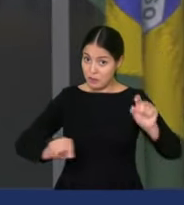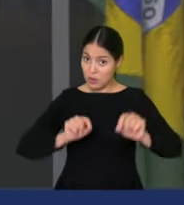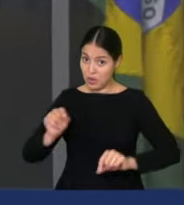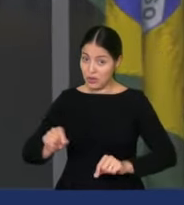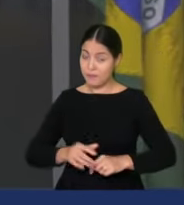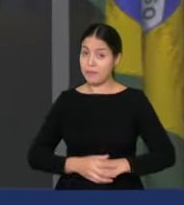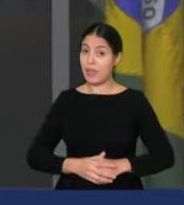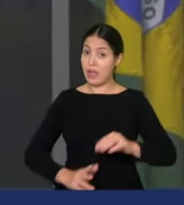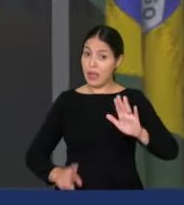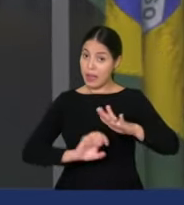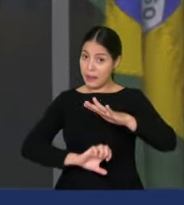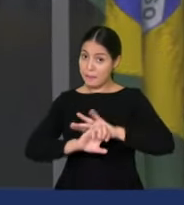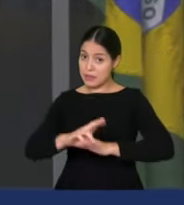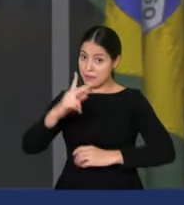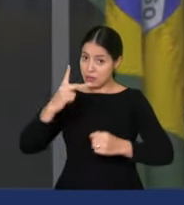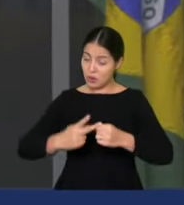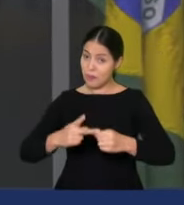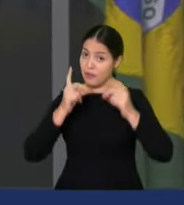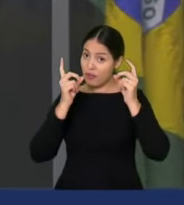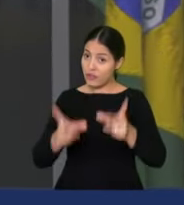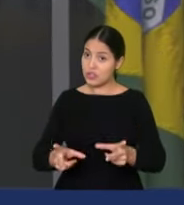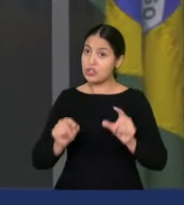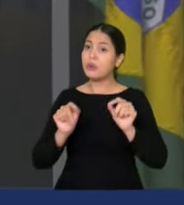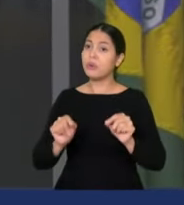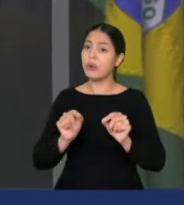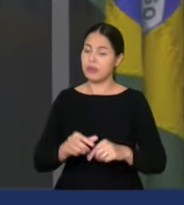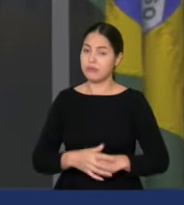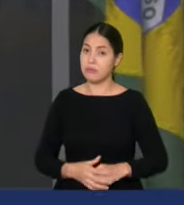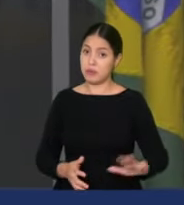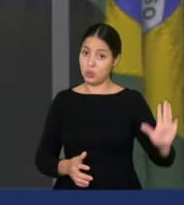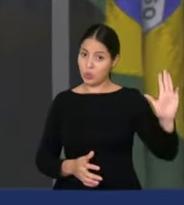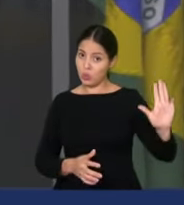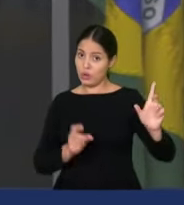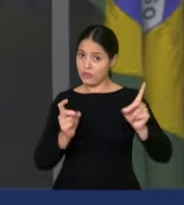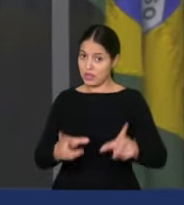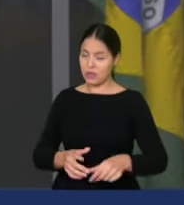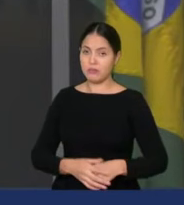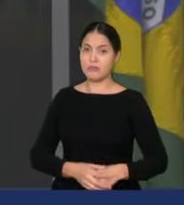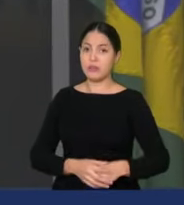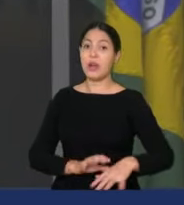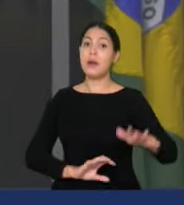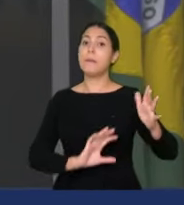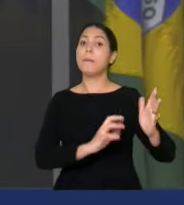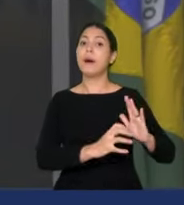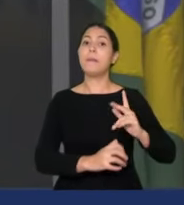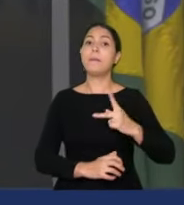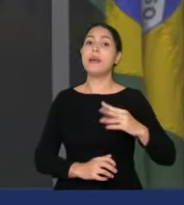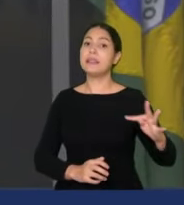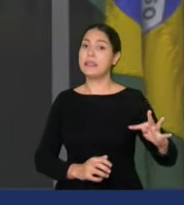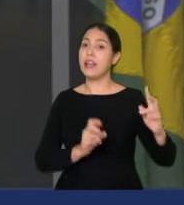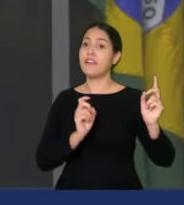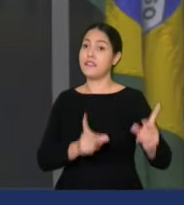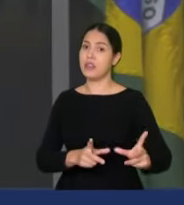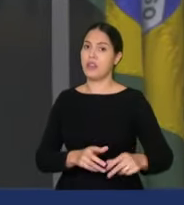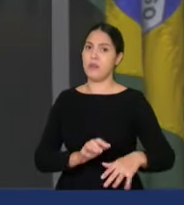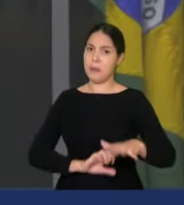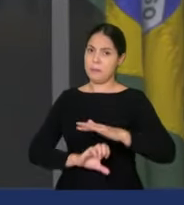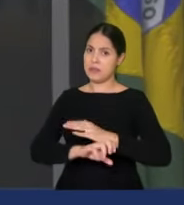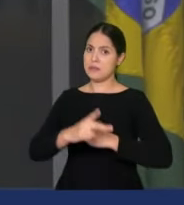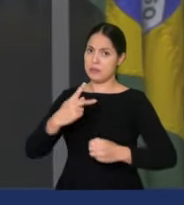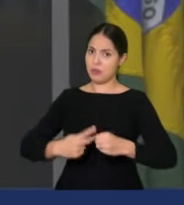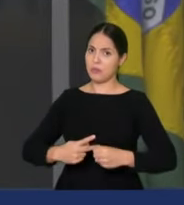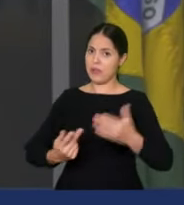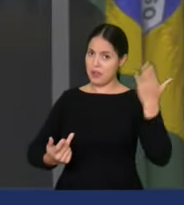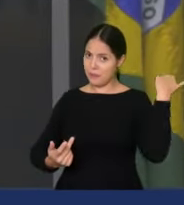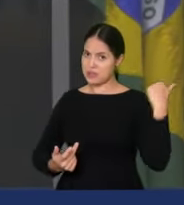PT. Está nessa situação de paridade com preço internacional porque teve que fazer acordo devido à roubalheira